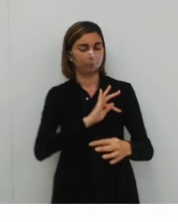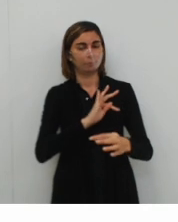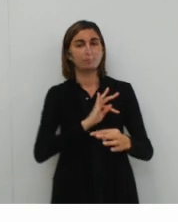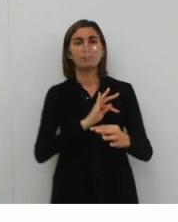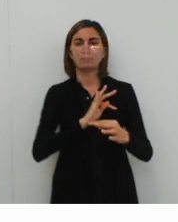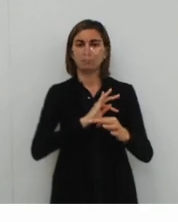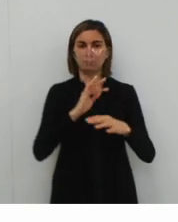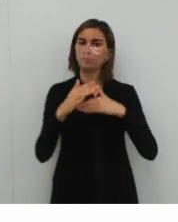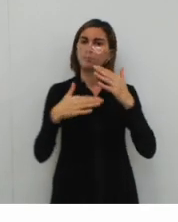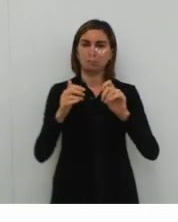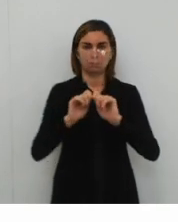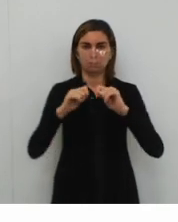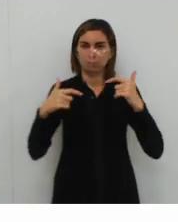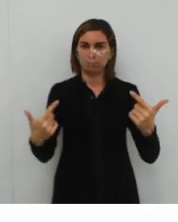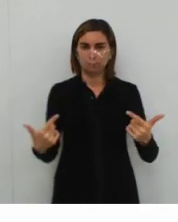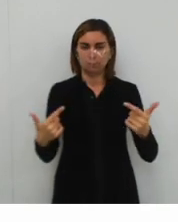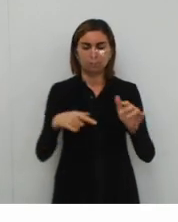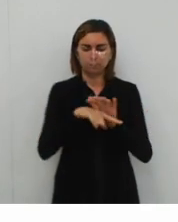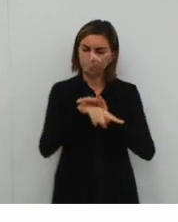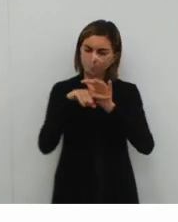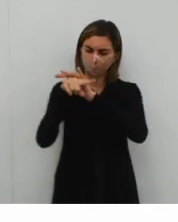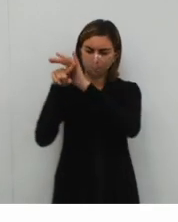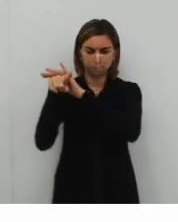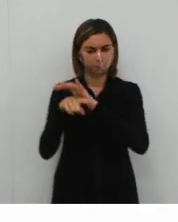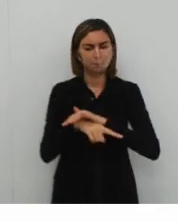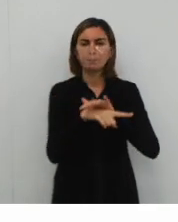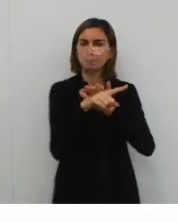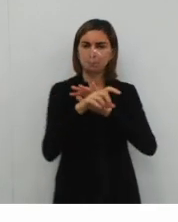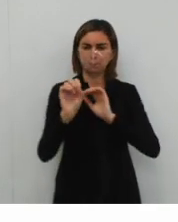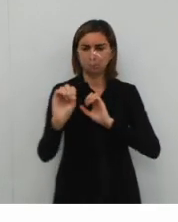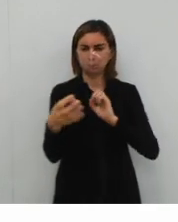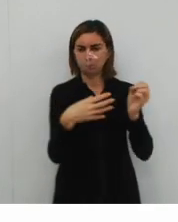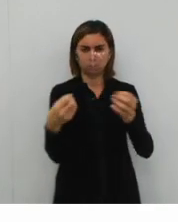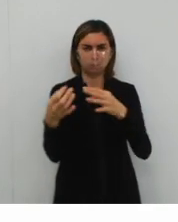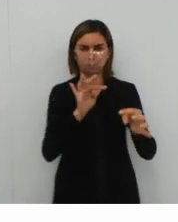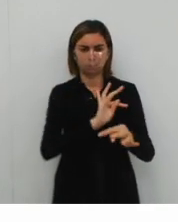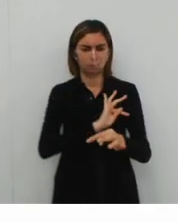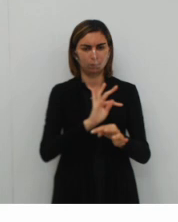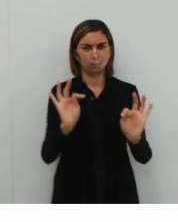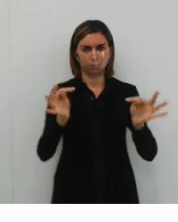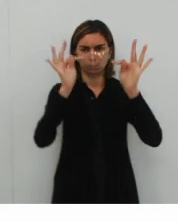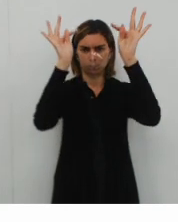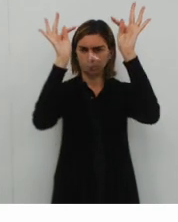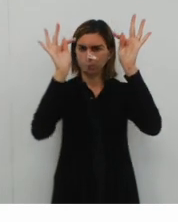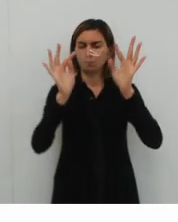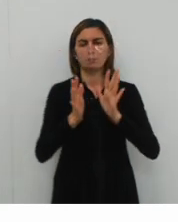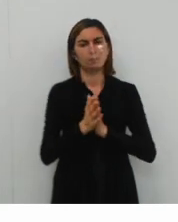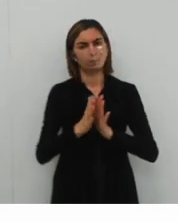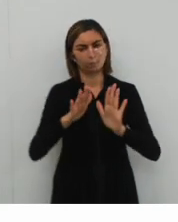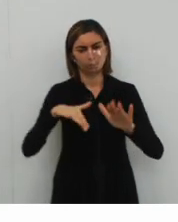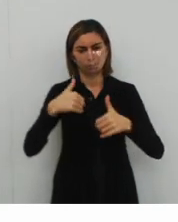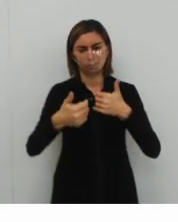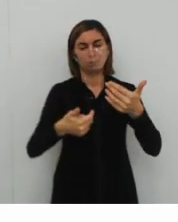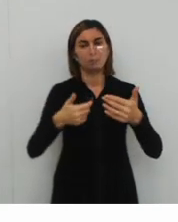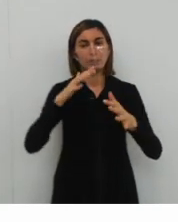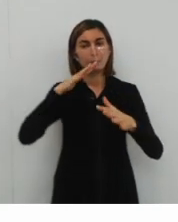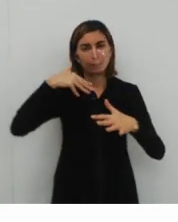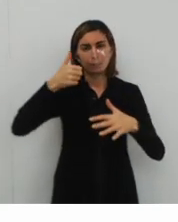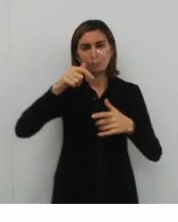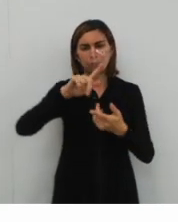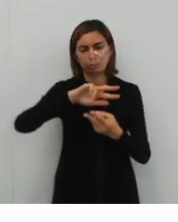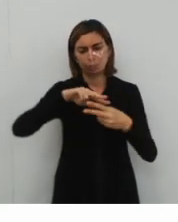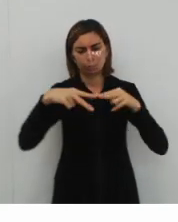tecnológico, logicamente, com a pesquisa e novas tecnologias na produção, o melhoramento